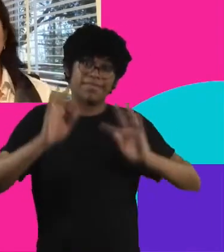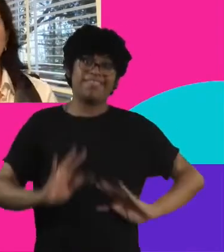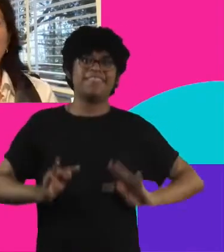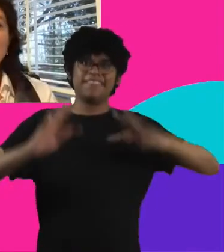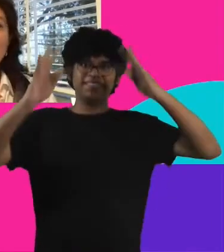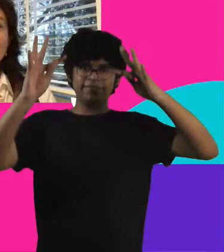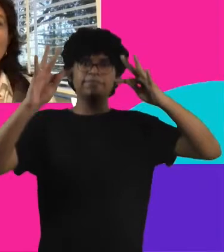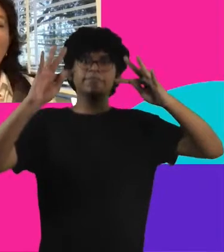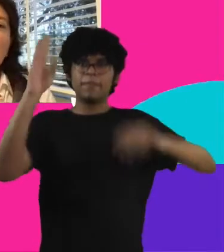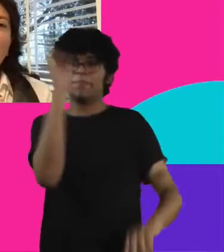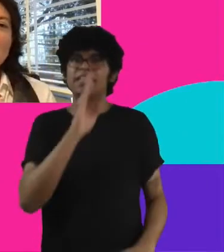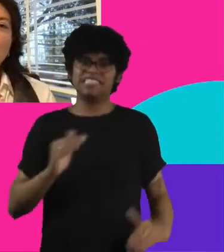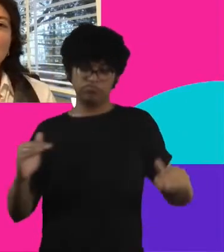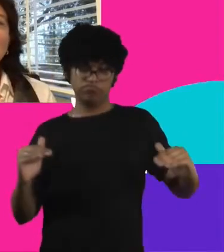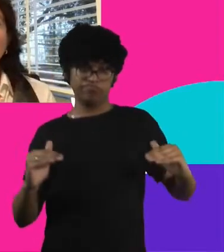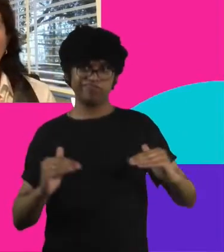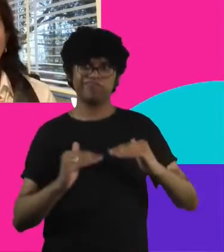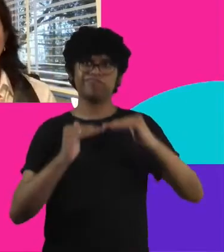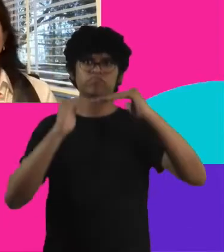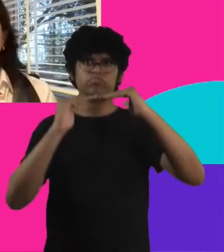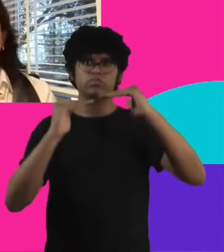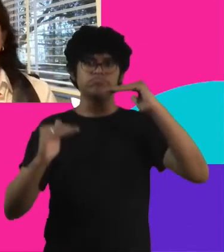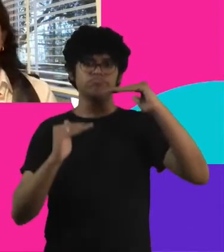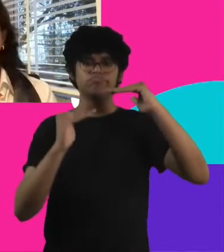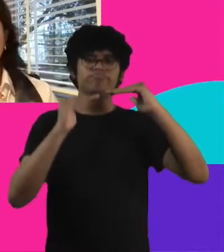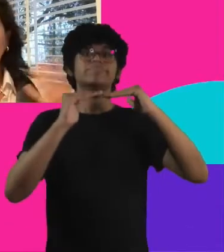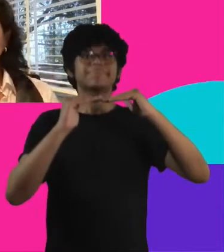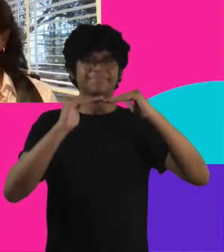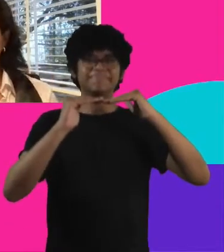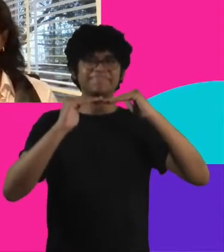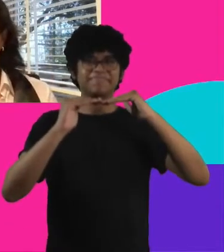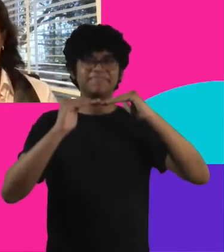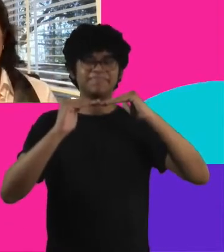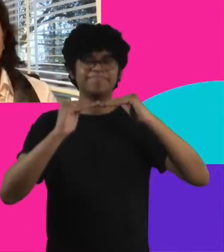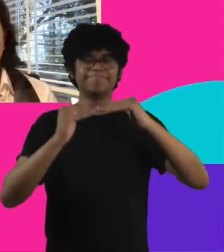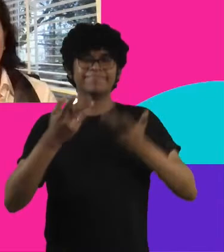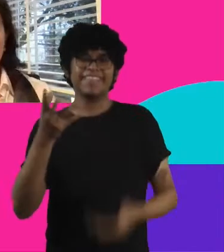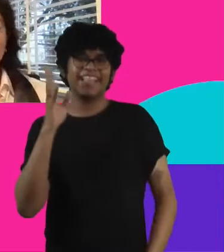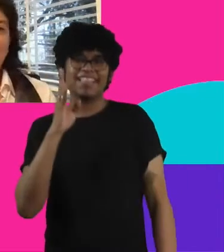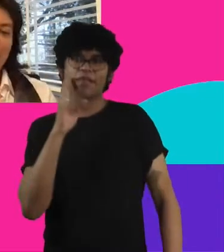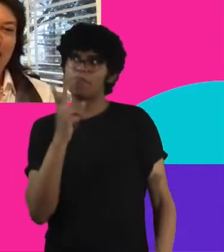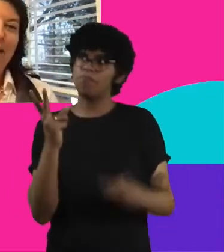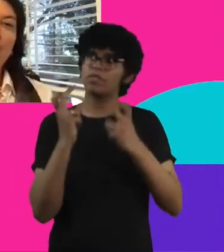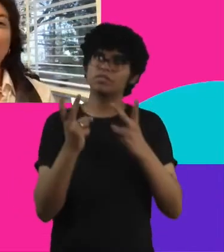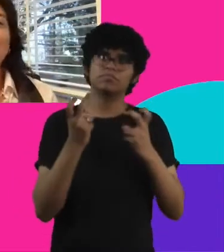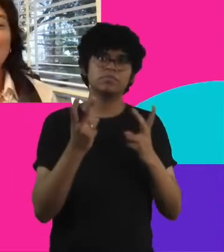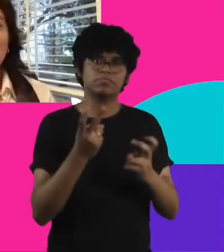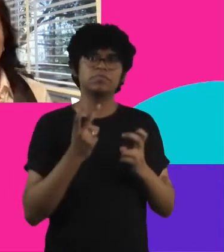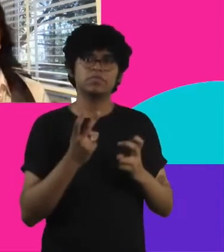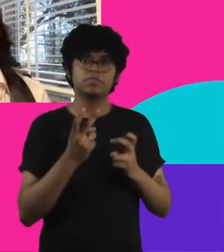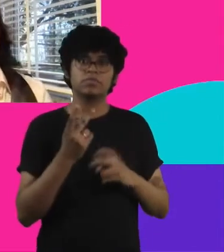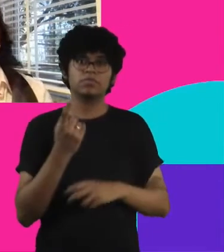tecnologia para um Brasil mais igual, menos desigual. E é ótimo ouvi-los aí. Falar por